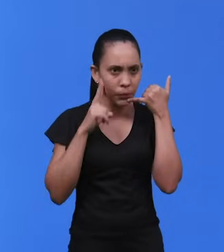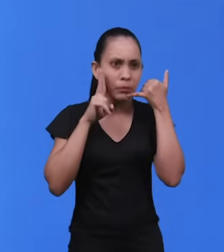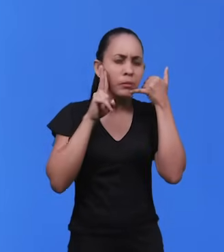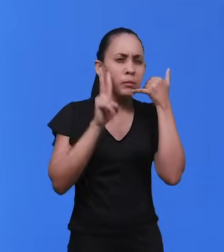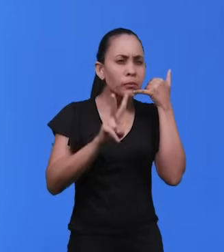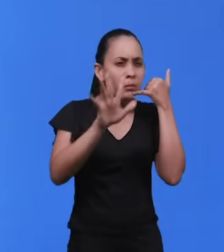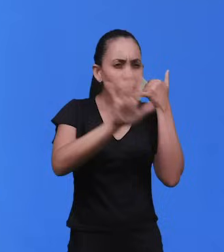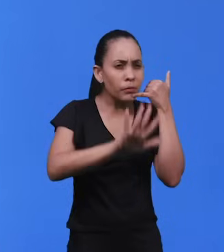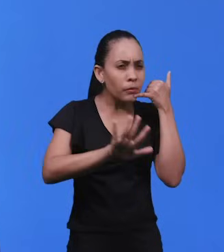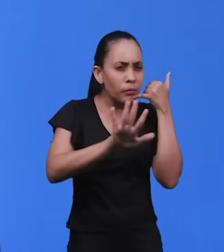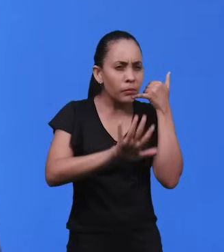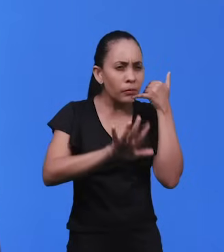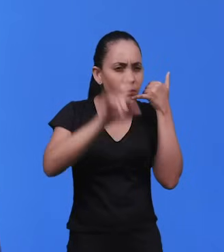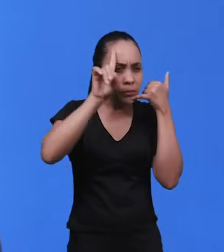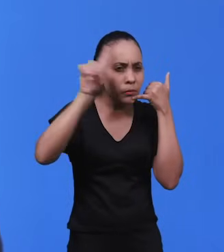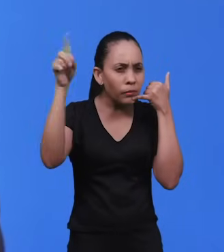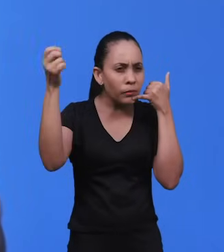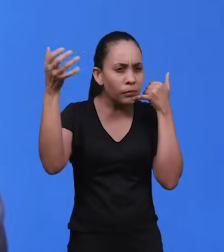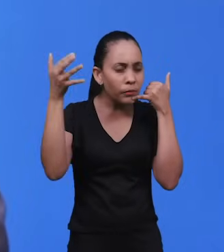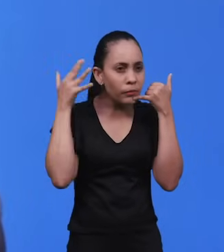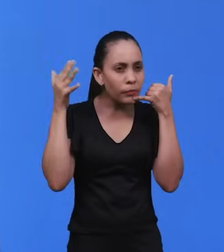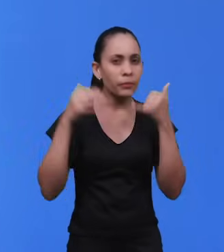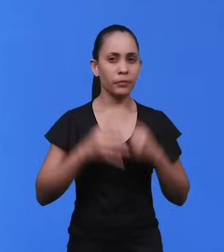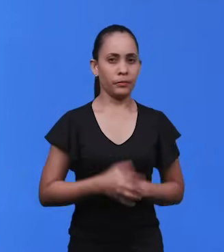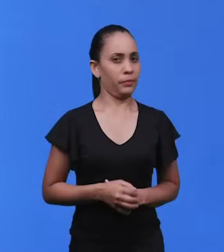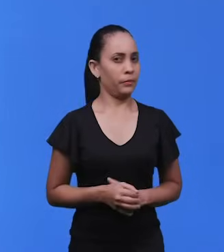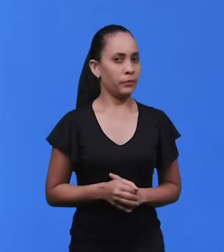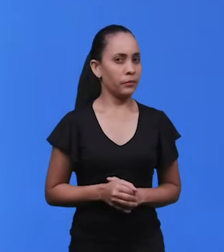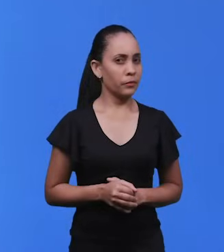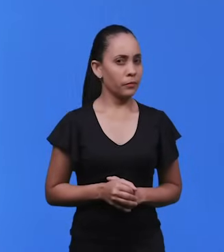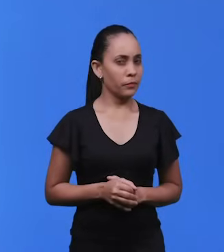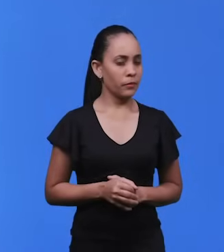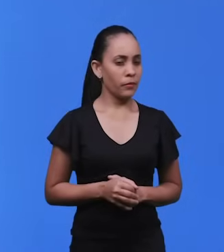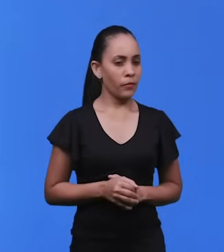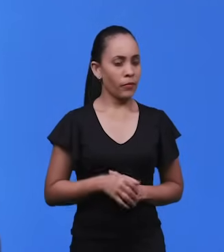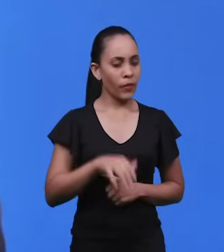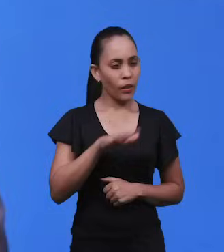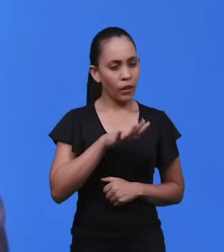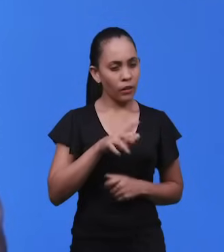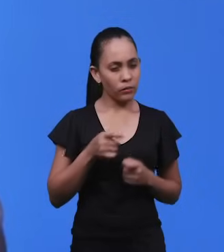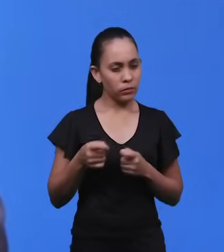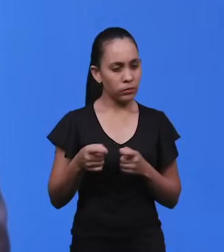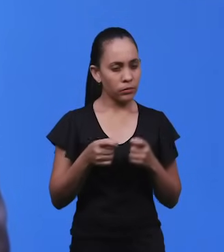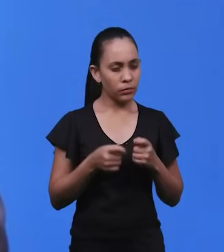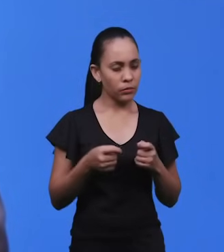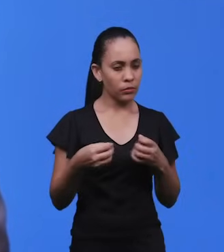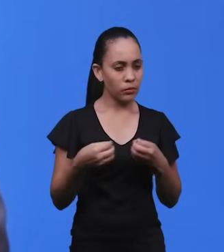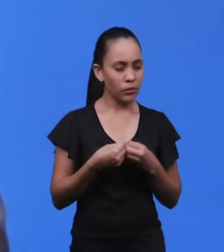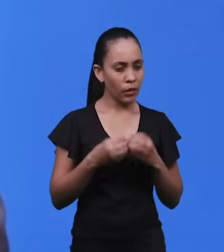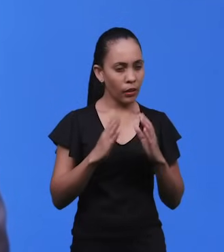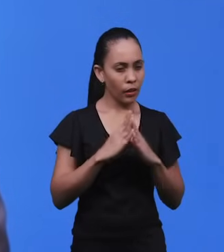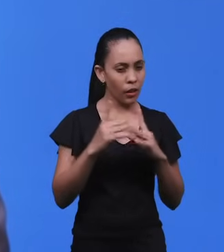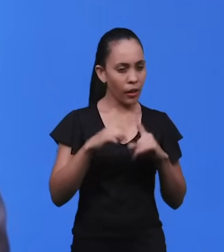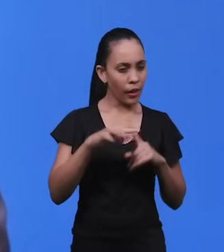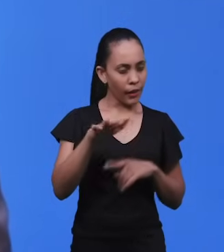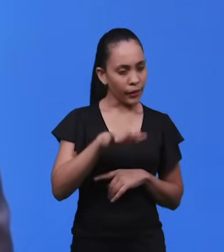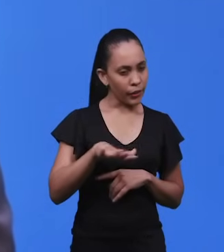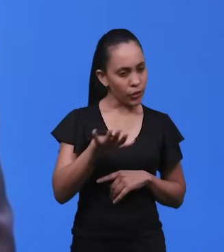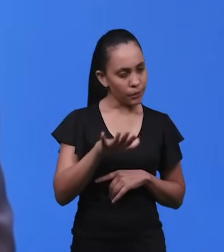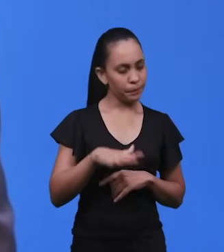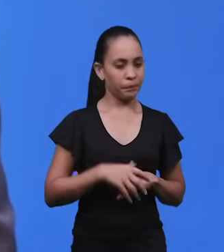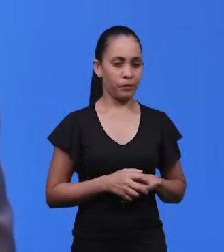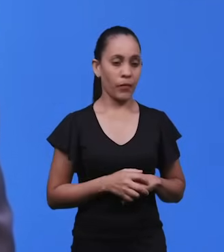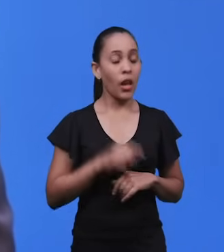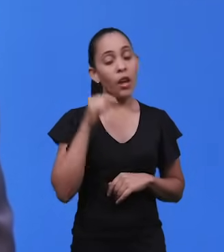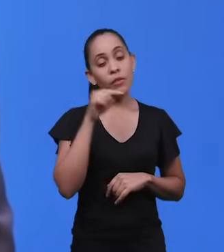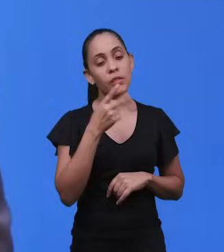ali enxergando o local. E puxei o logrador de uma das nossas igrejas. Eu